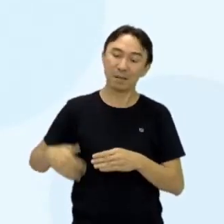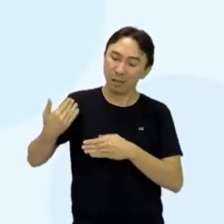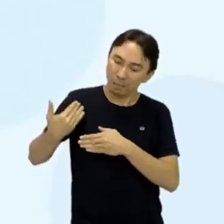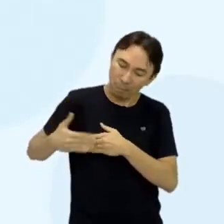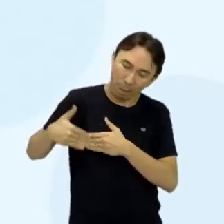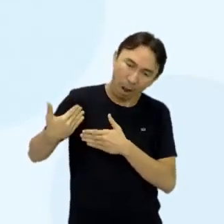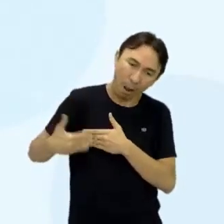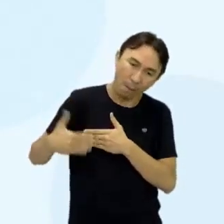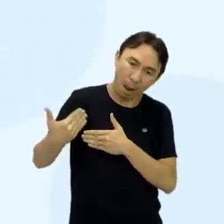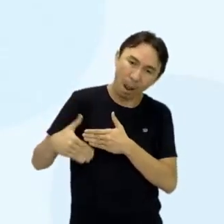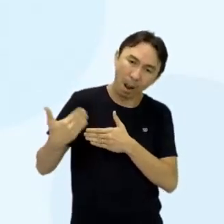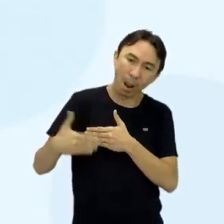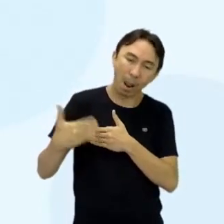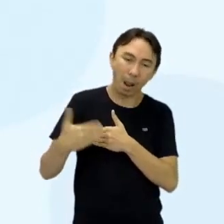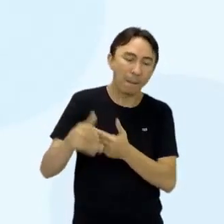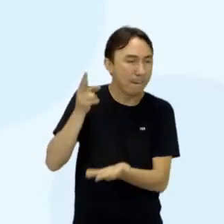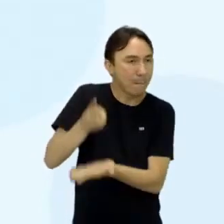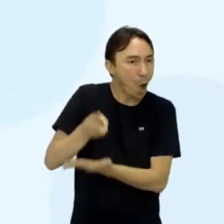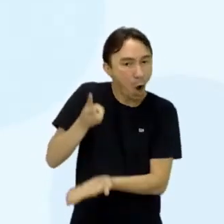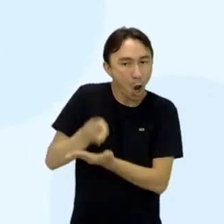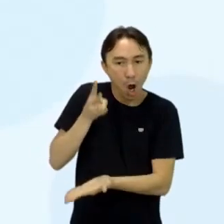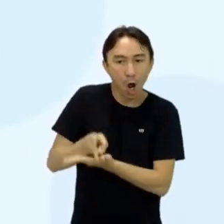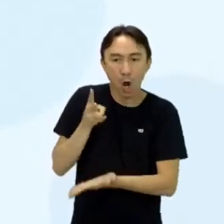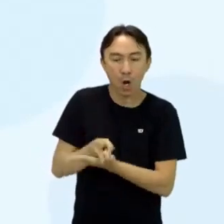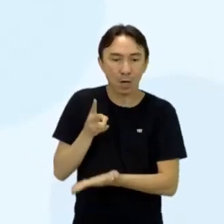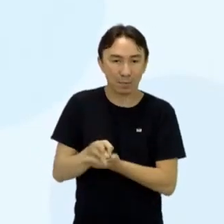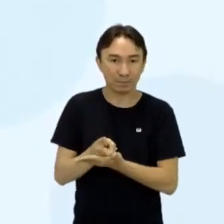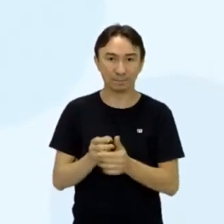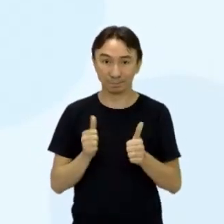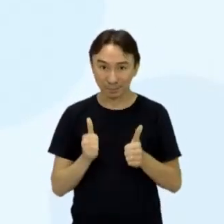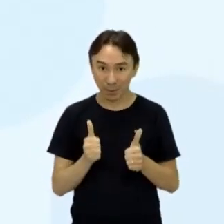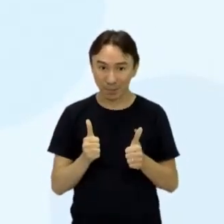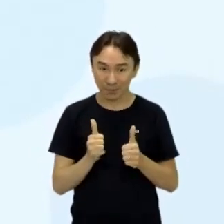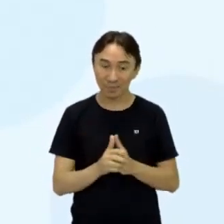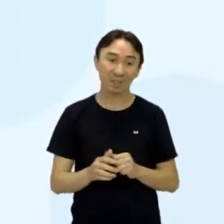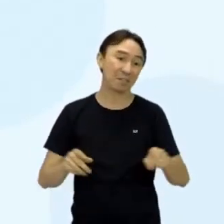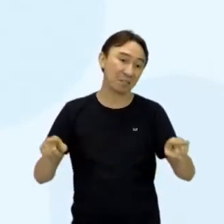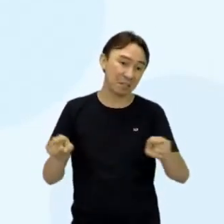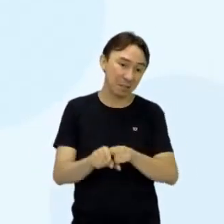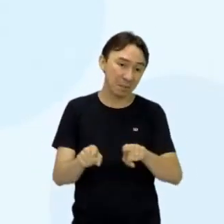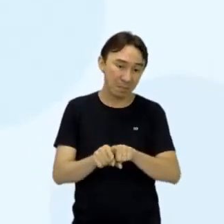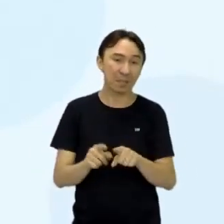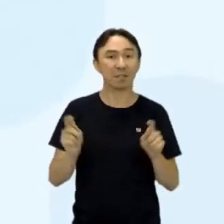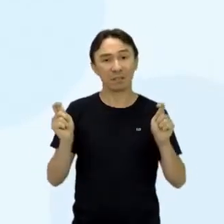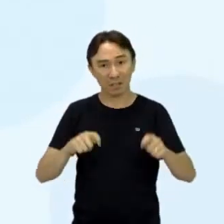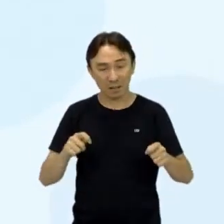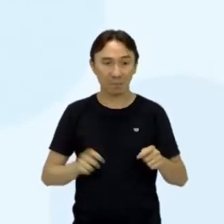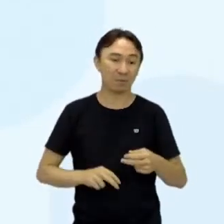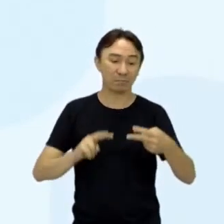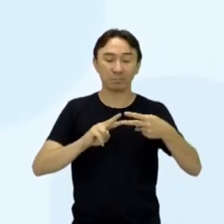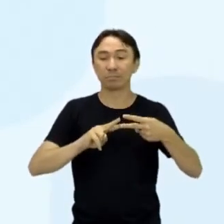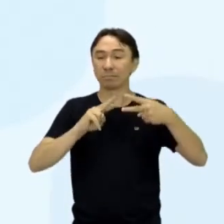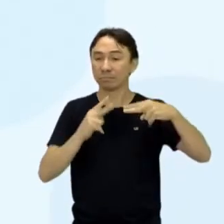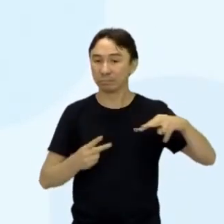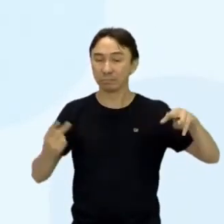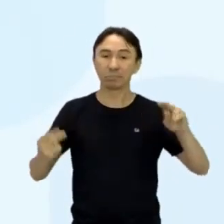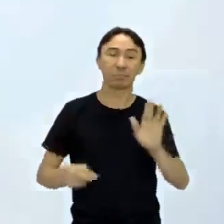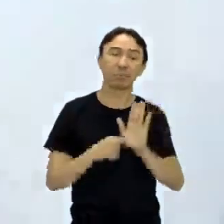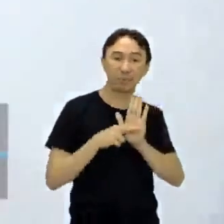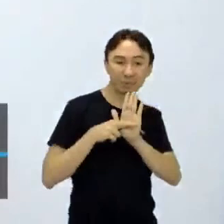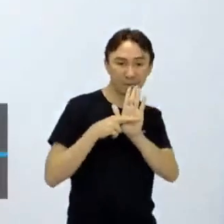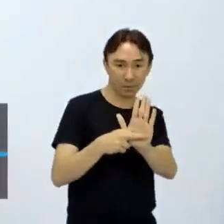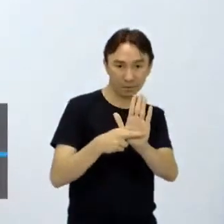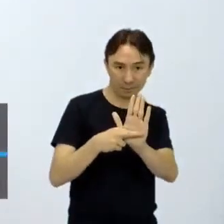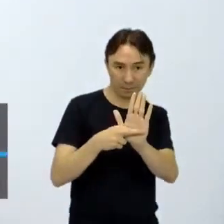repete, tá certo? Quando a gente divide. E também a gente pode representar de forma geométrica, tá bom? Hoje nós vamos falar dessas